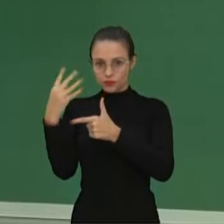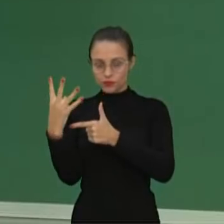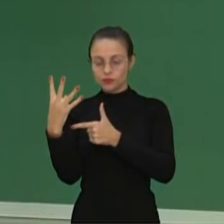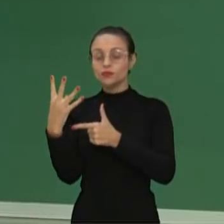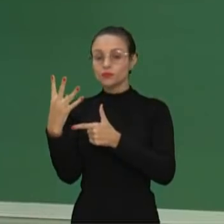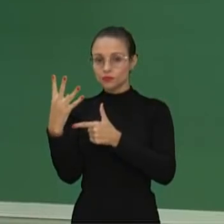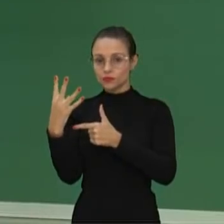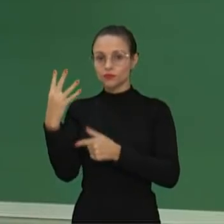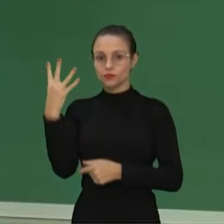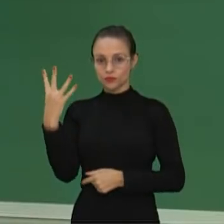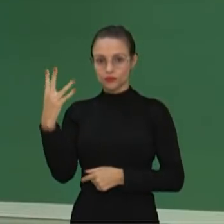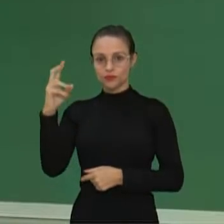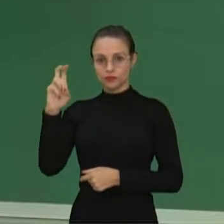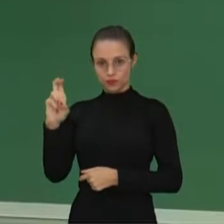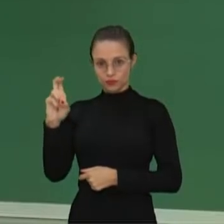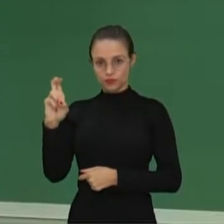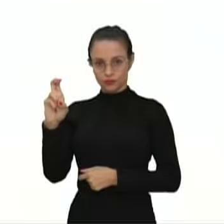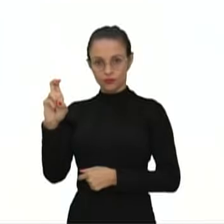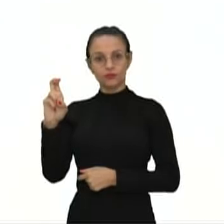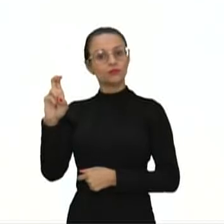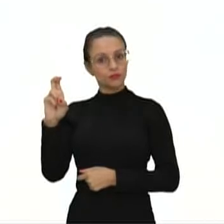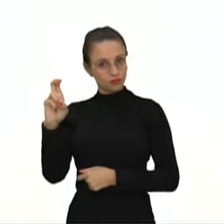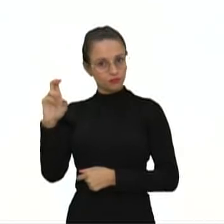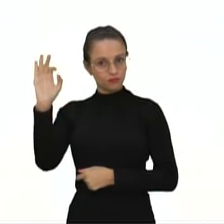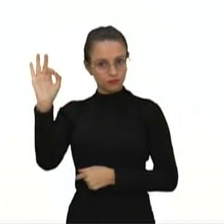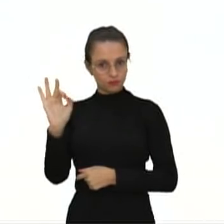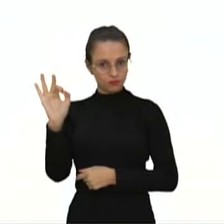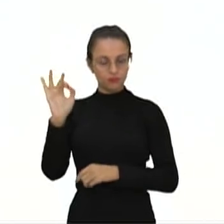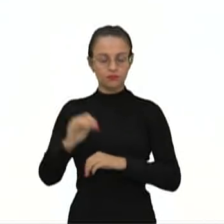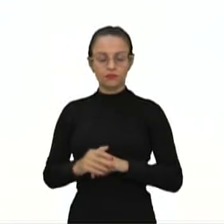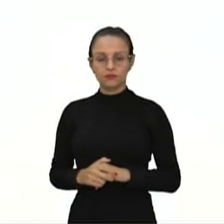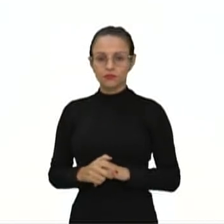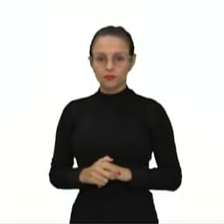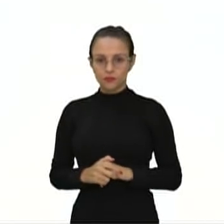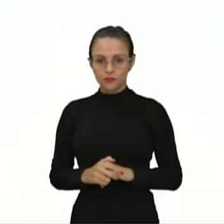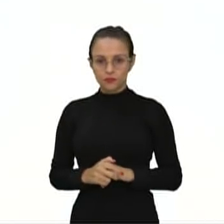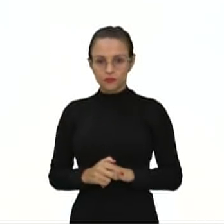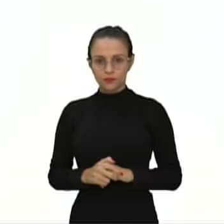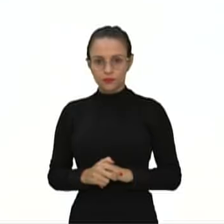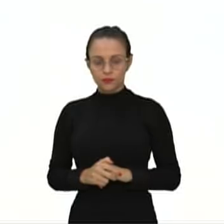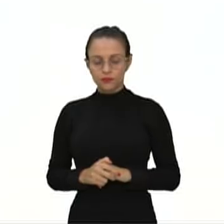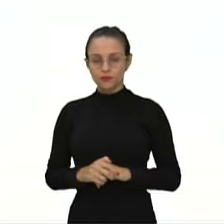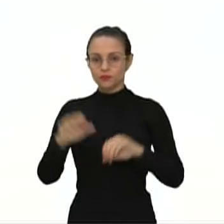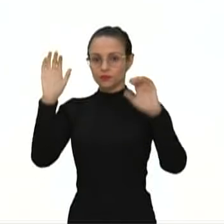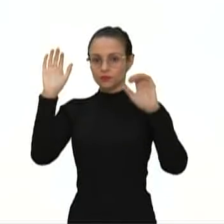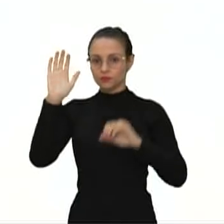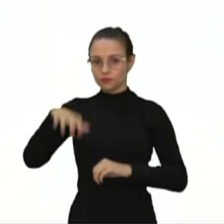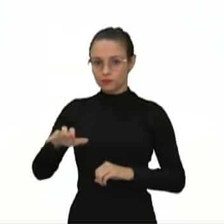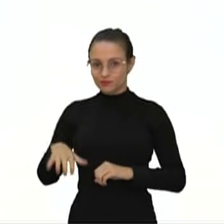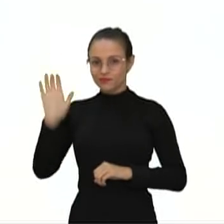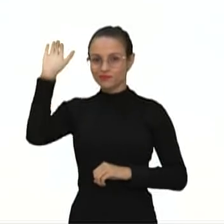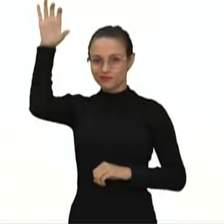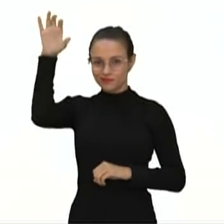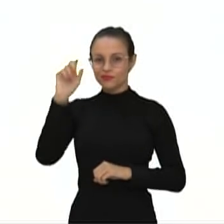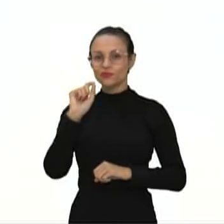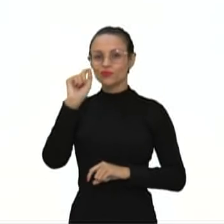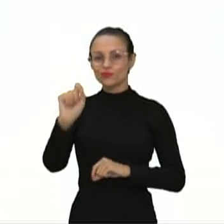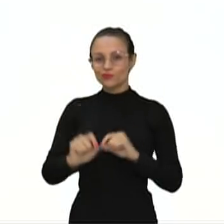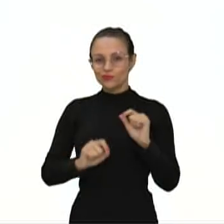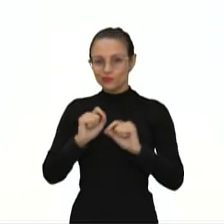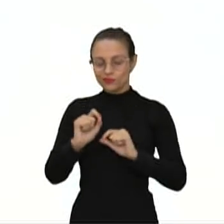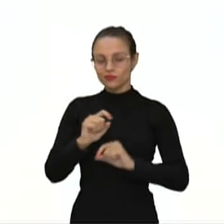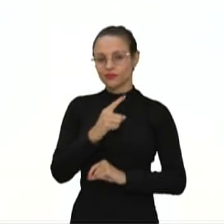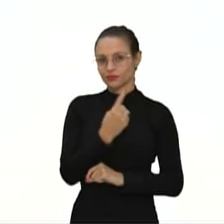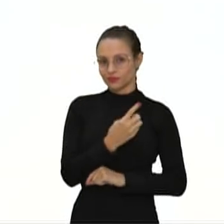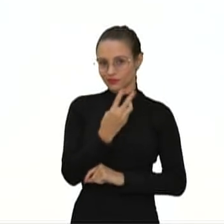vai dar 45. 45%. E basquete? Basquete são 13 alunos